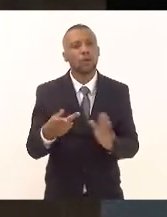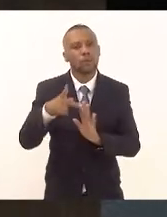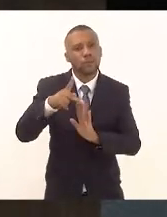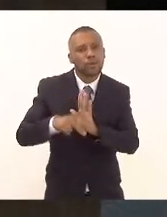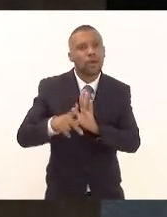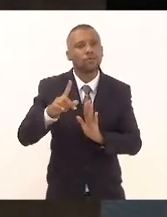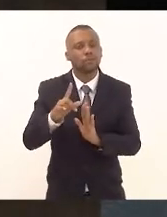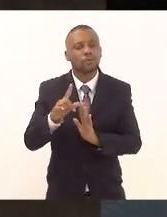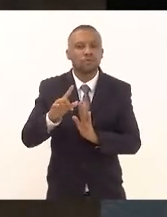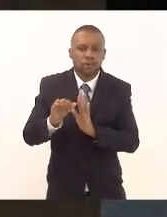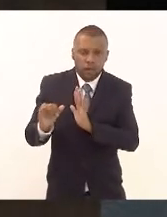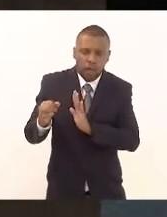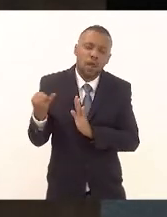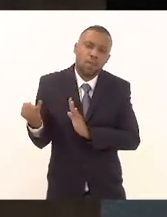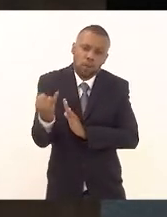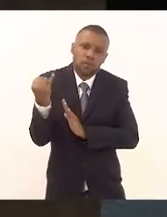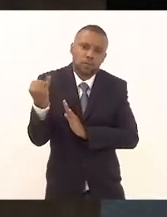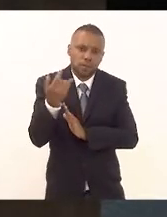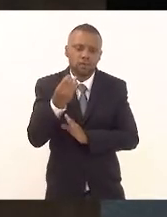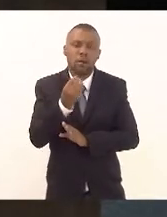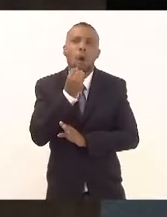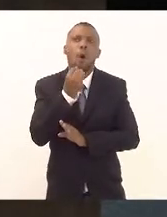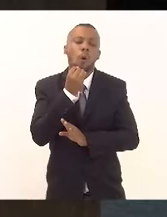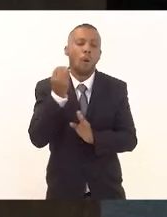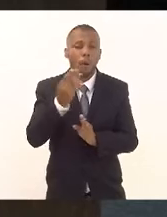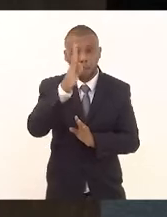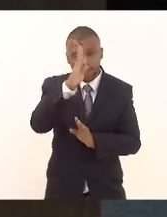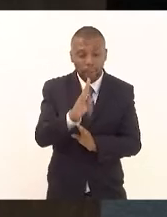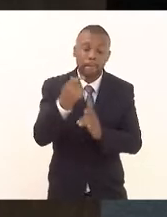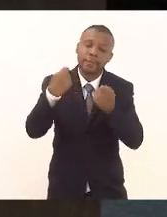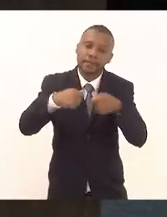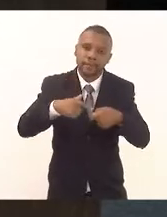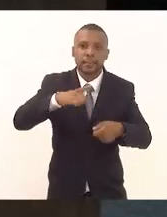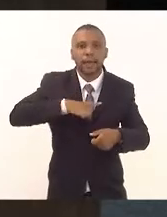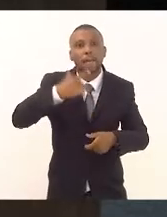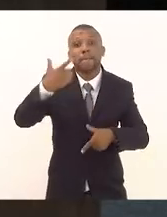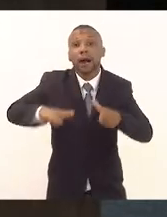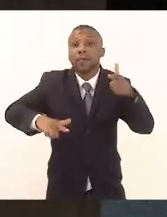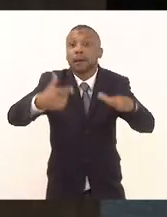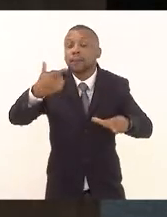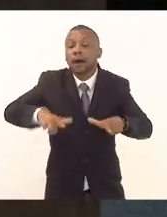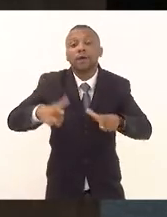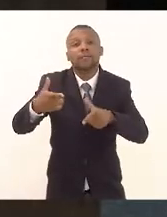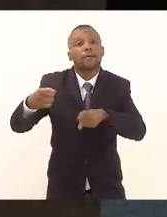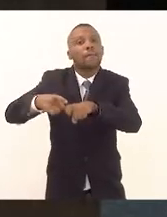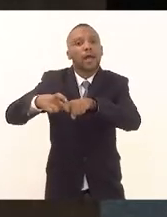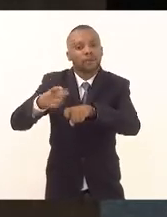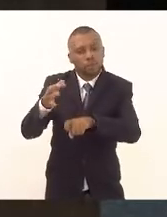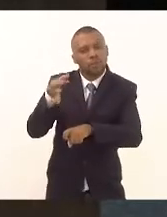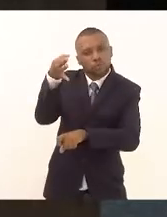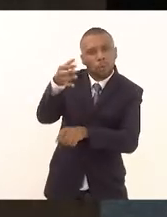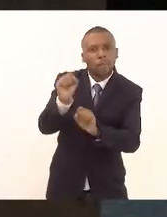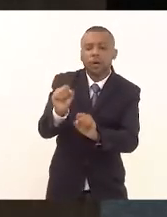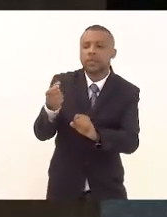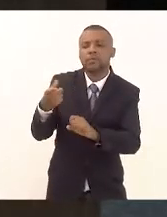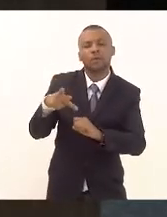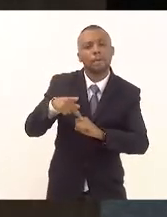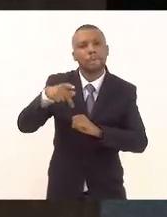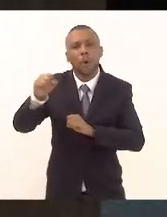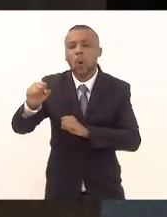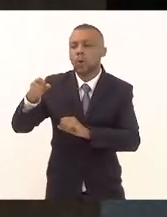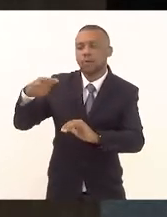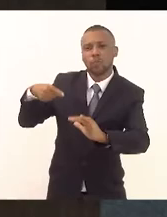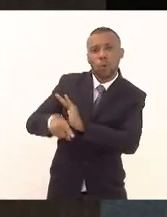é oportuno, o Brasil precisa de muitos mais médicos que venham se especializar E se não reduzir